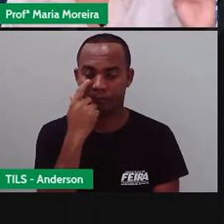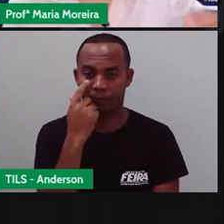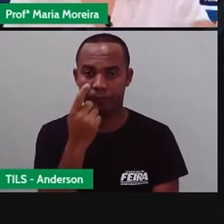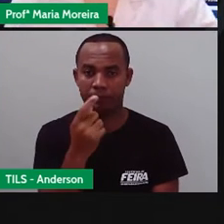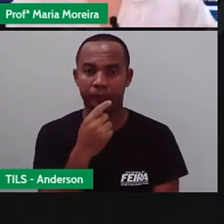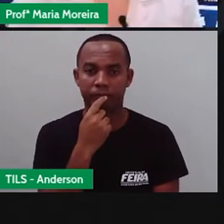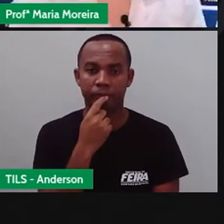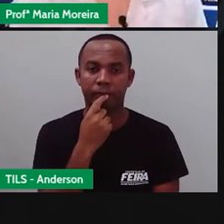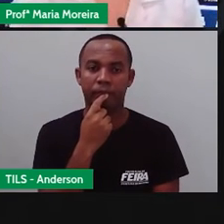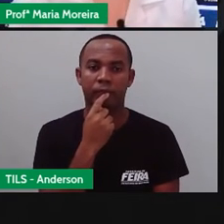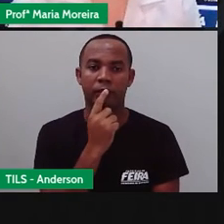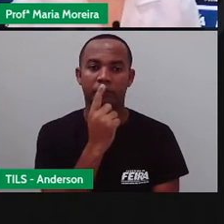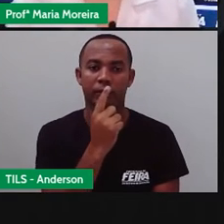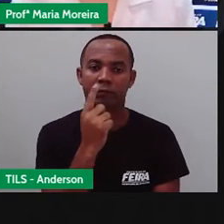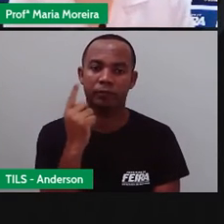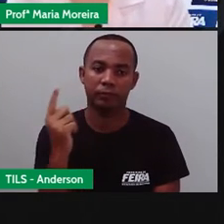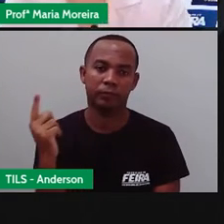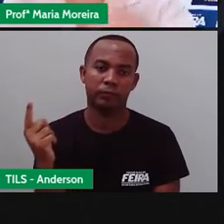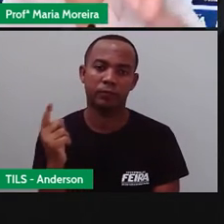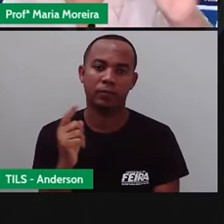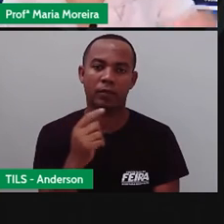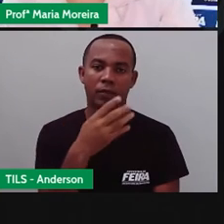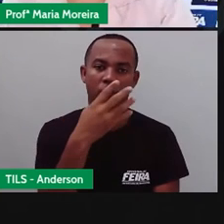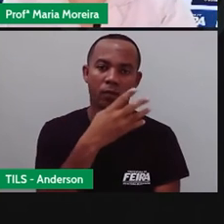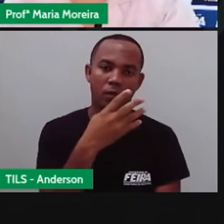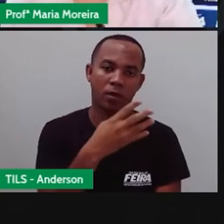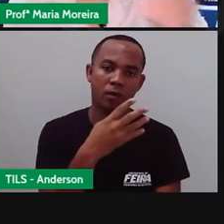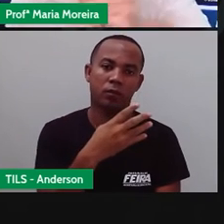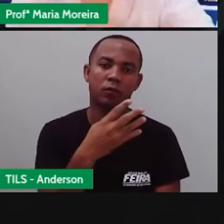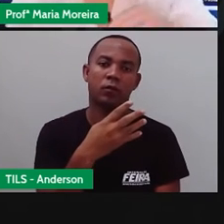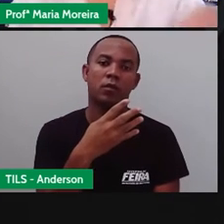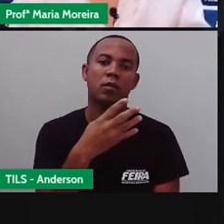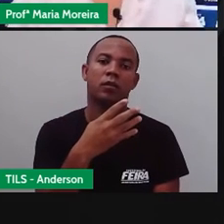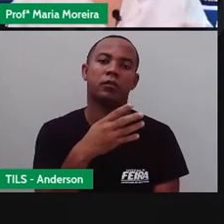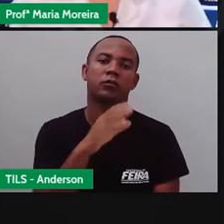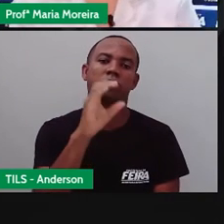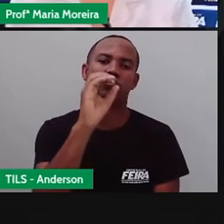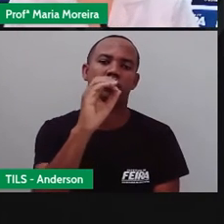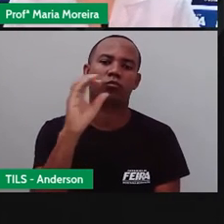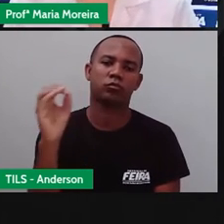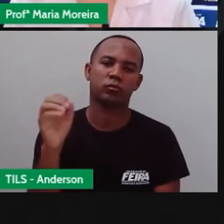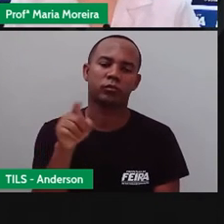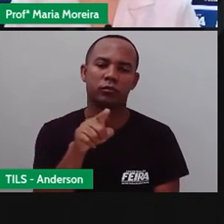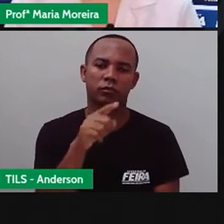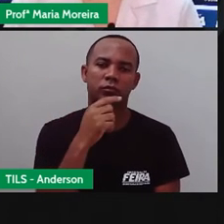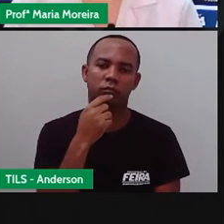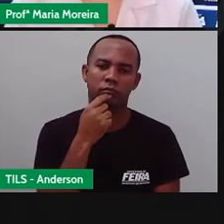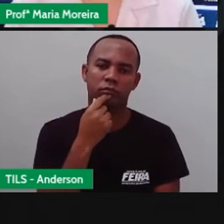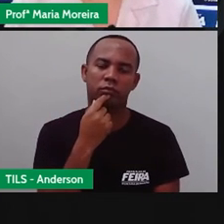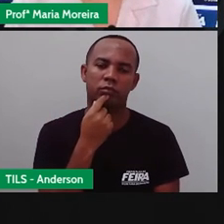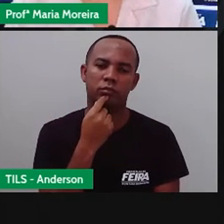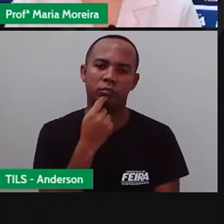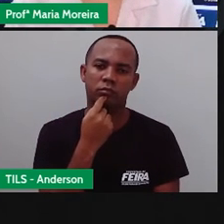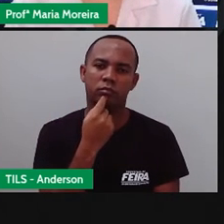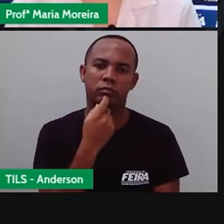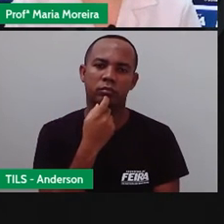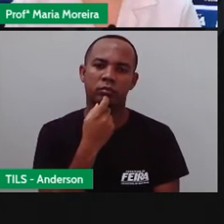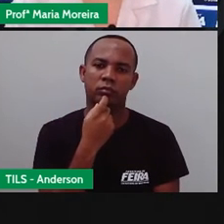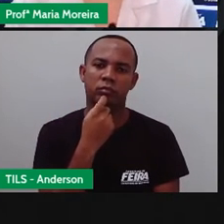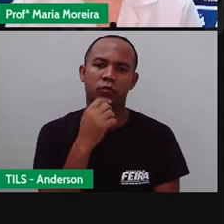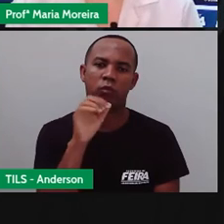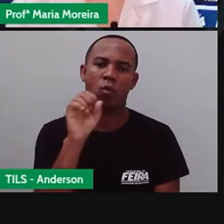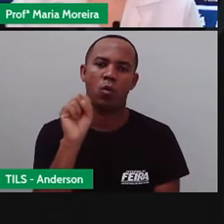cada um na sua casinha 5 dezenas né que equivale a O que há 50 unidades e quantas unidades